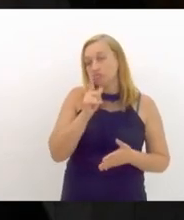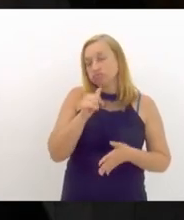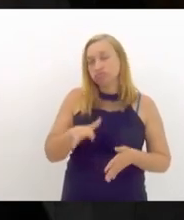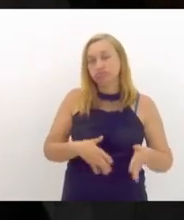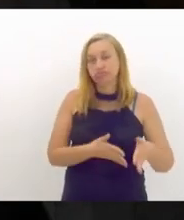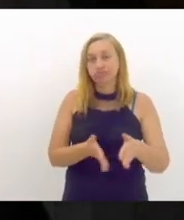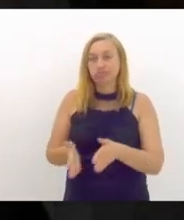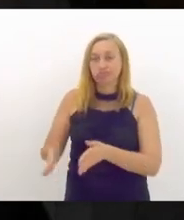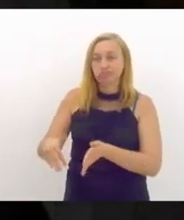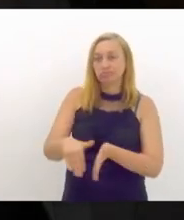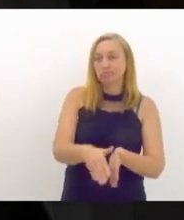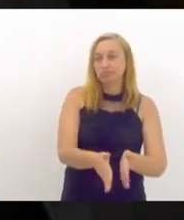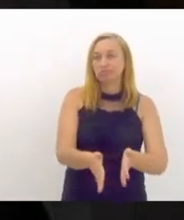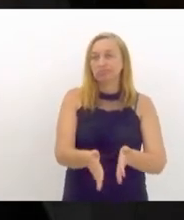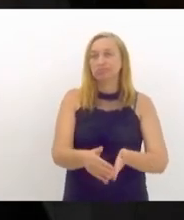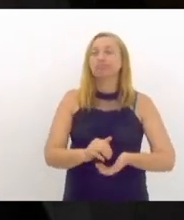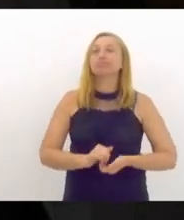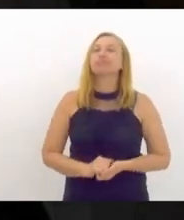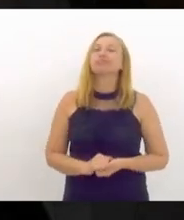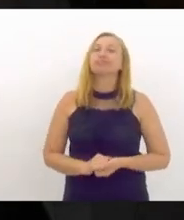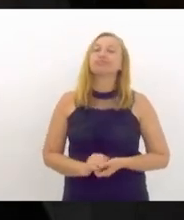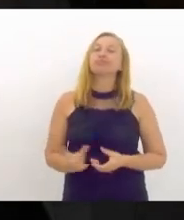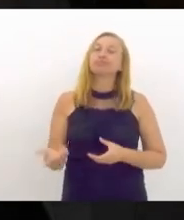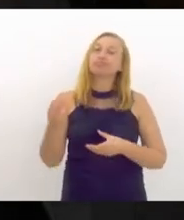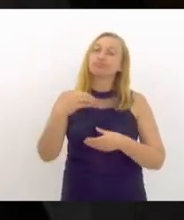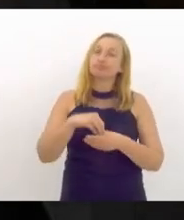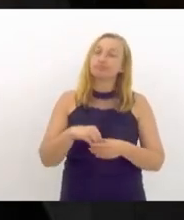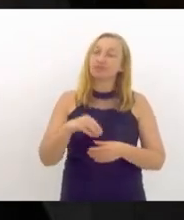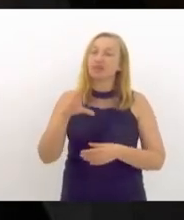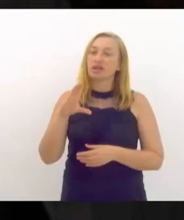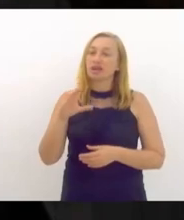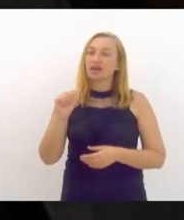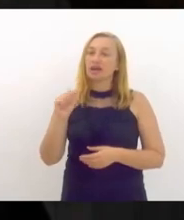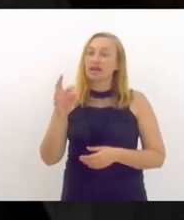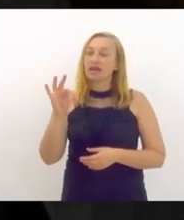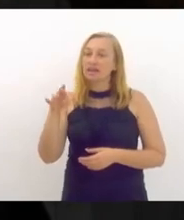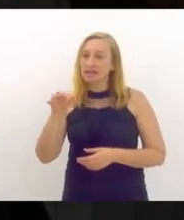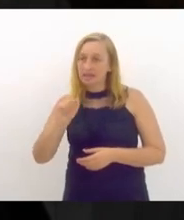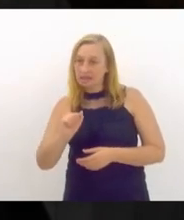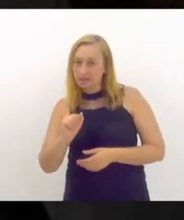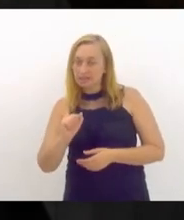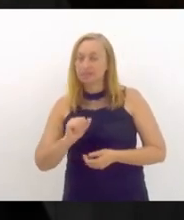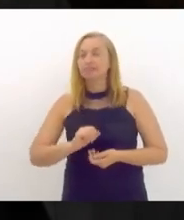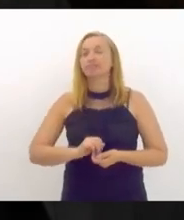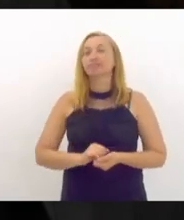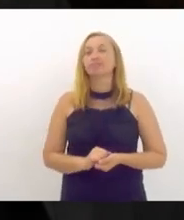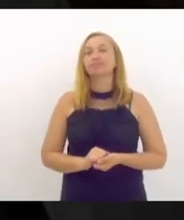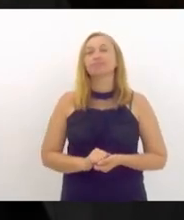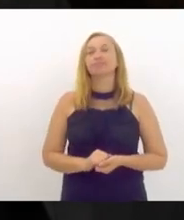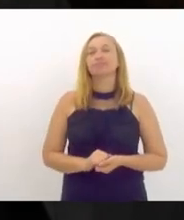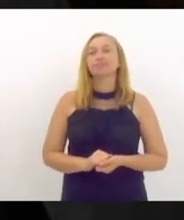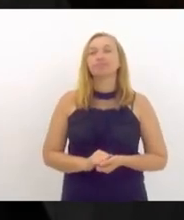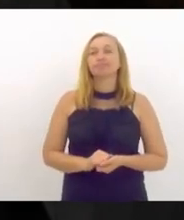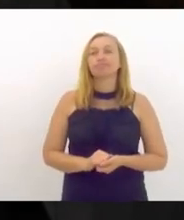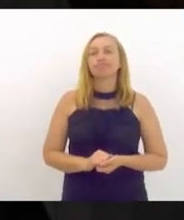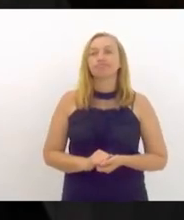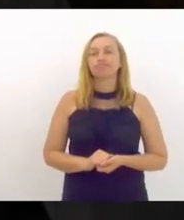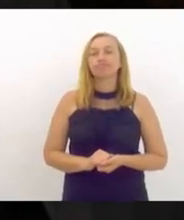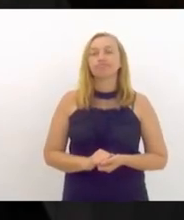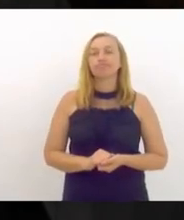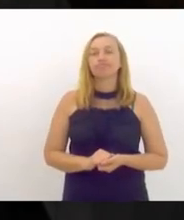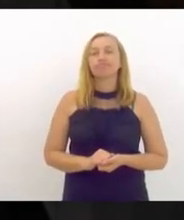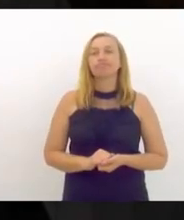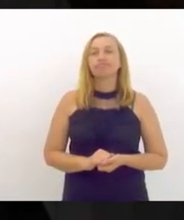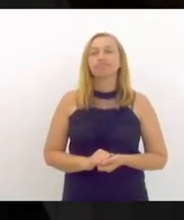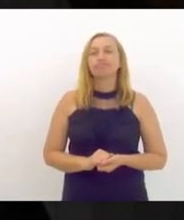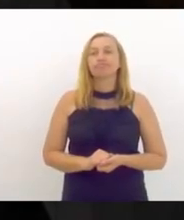foram colocados dentro de galerias retangulares. E deságua na Baía de